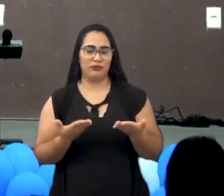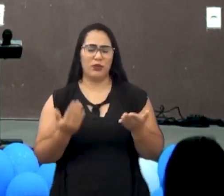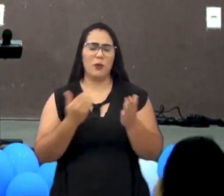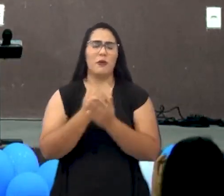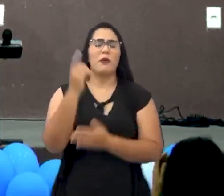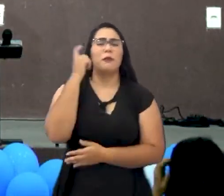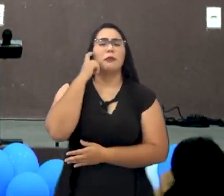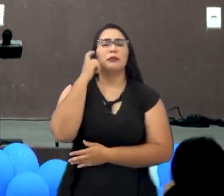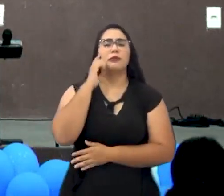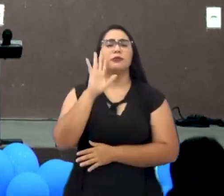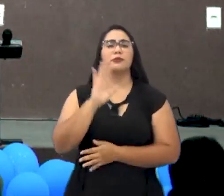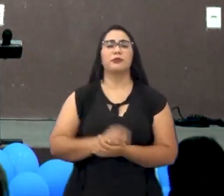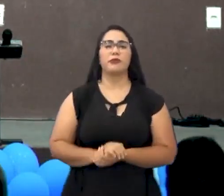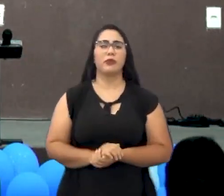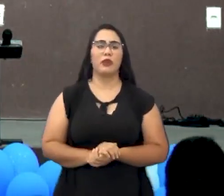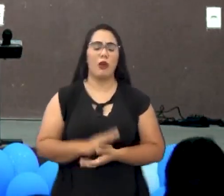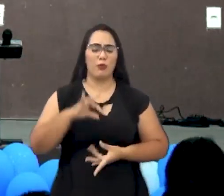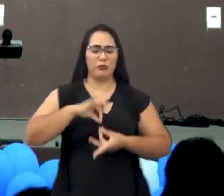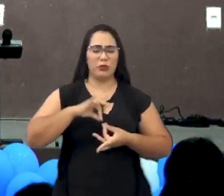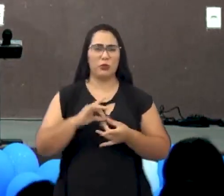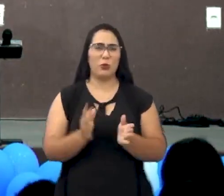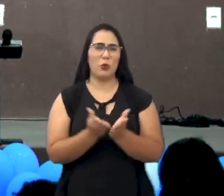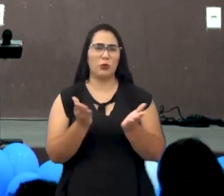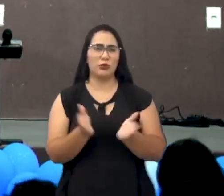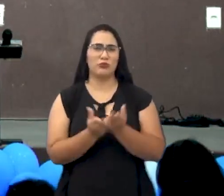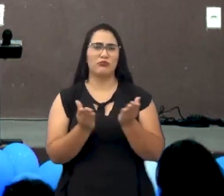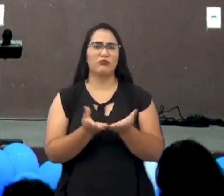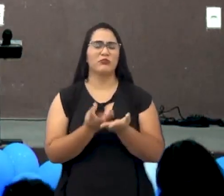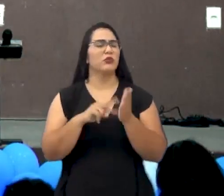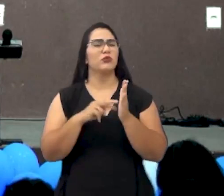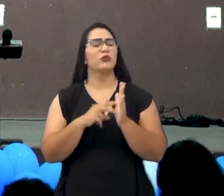pensar sobre pobre de espírito.